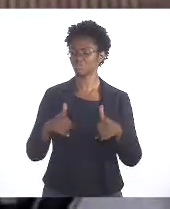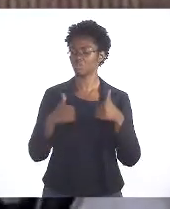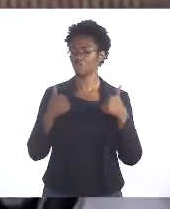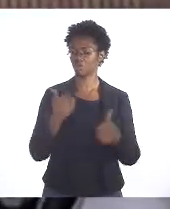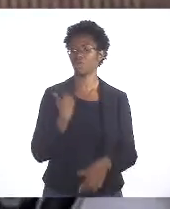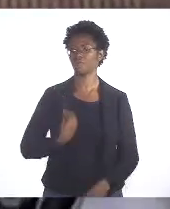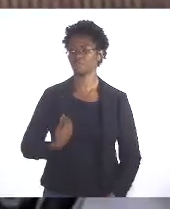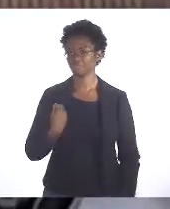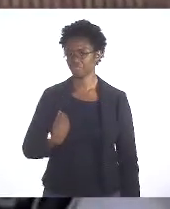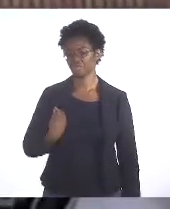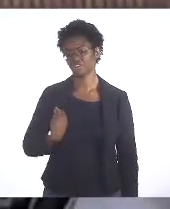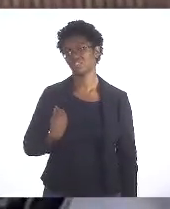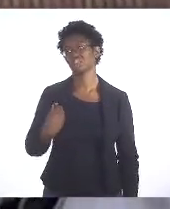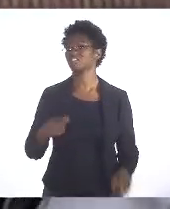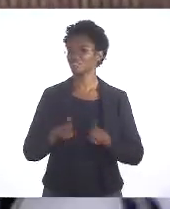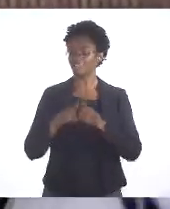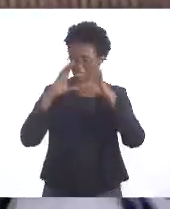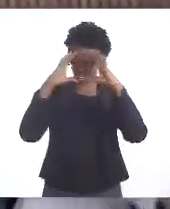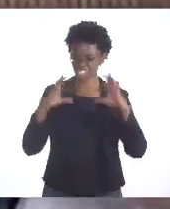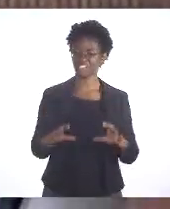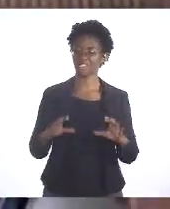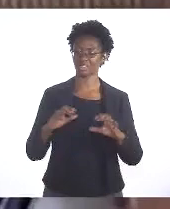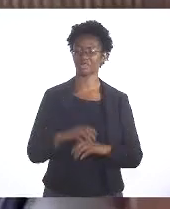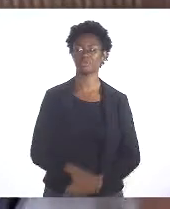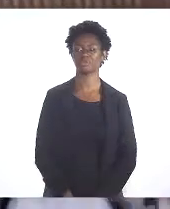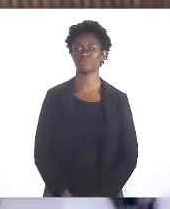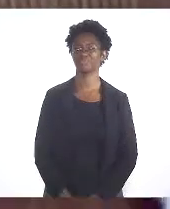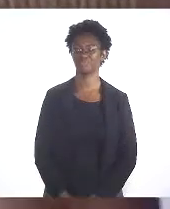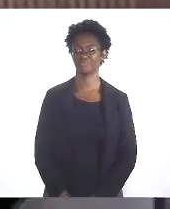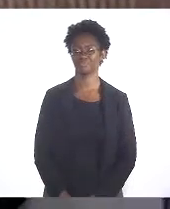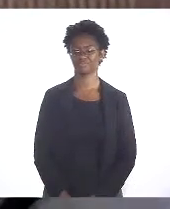vida e de cidadania plena. Obrigada, presidente.